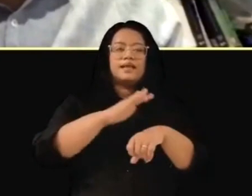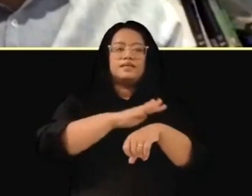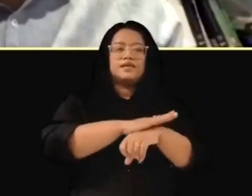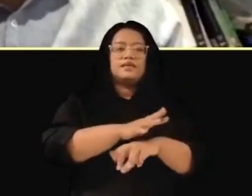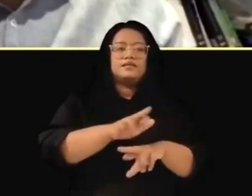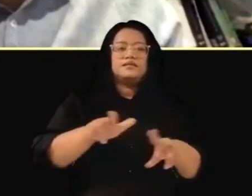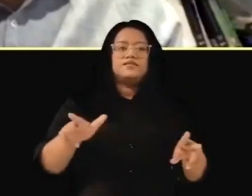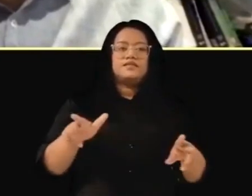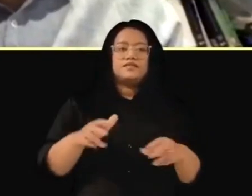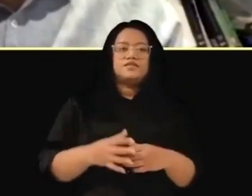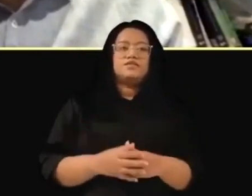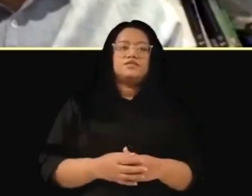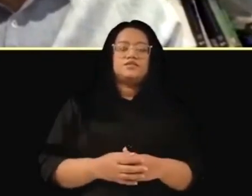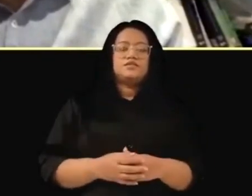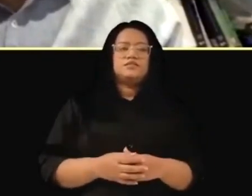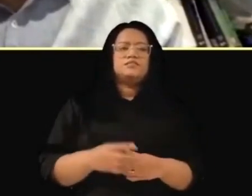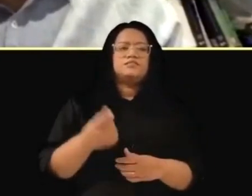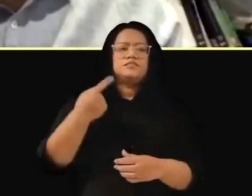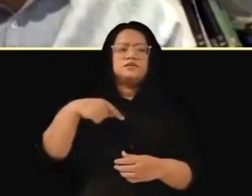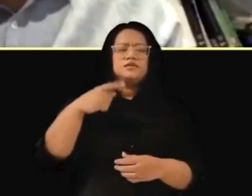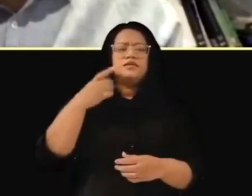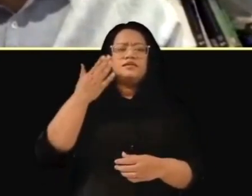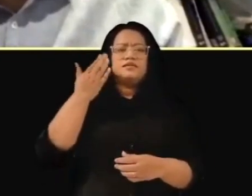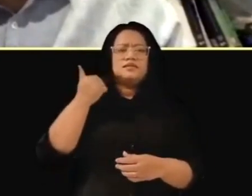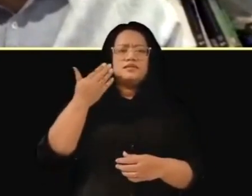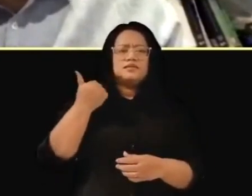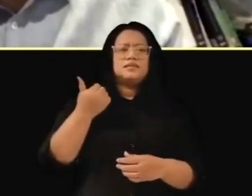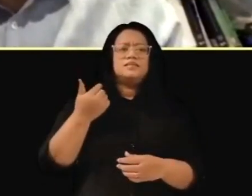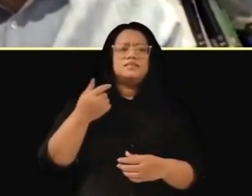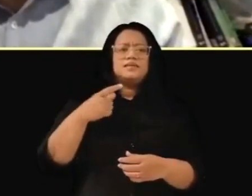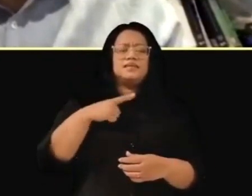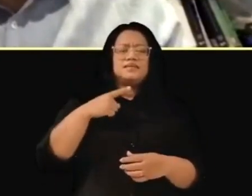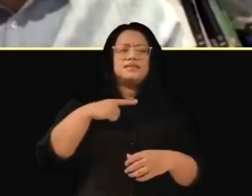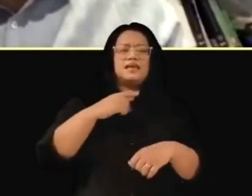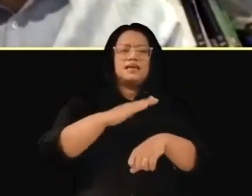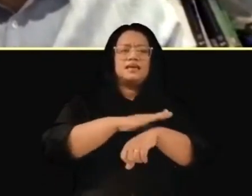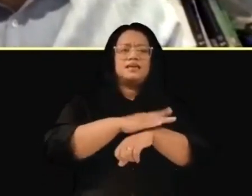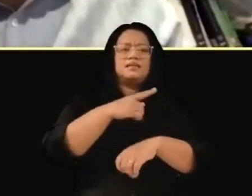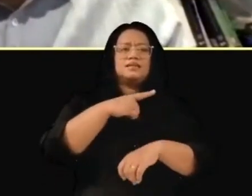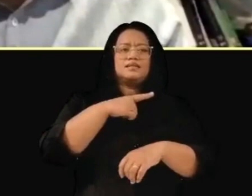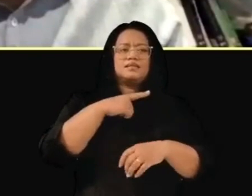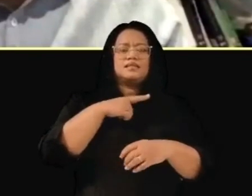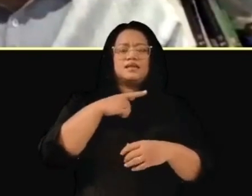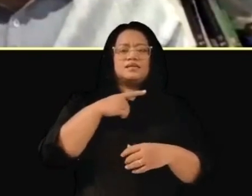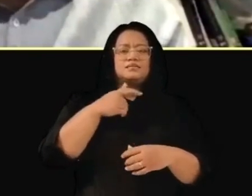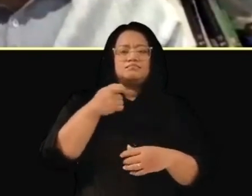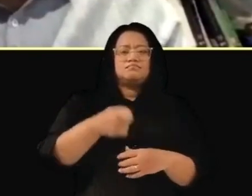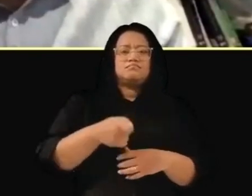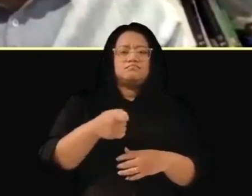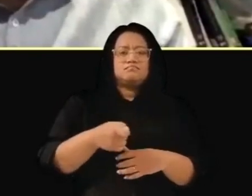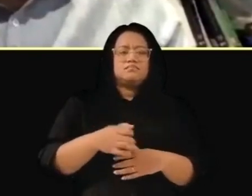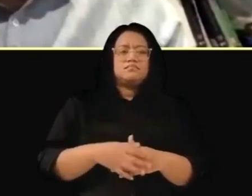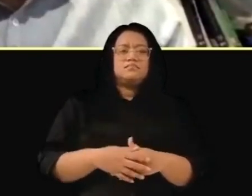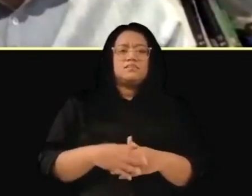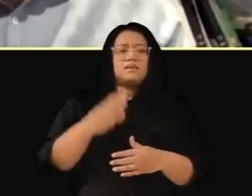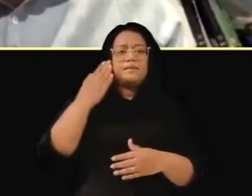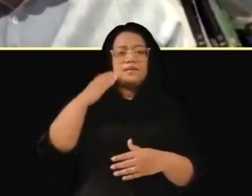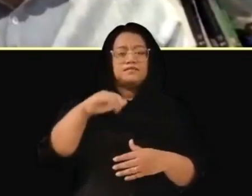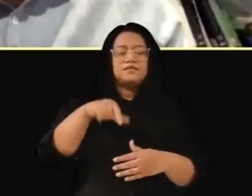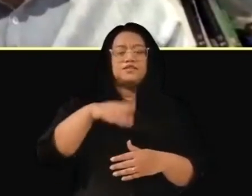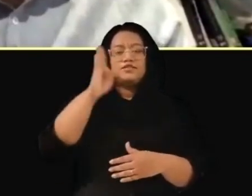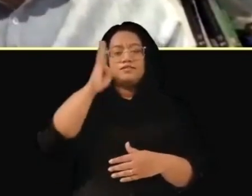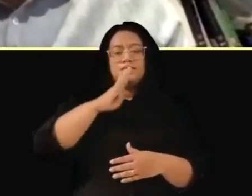Mas embora nós sabemos também que o racismo está posto, né? Infelizmente, e especialmente na sociedade brasileira.